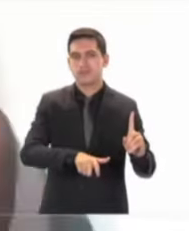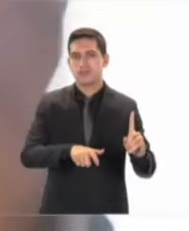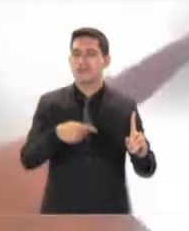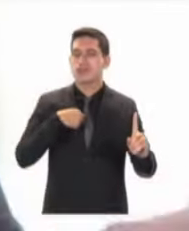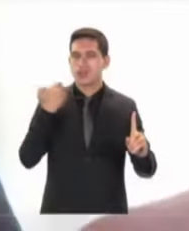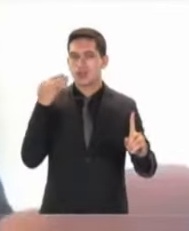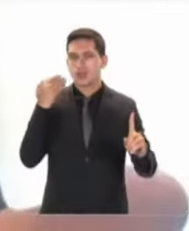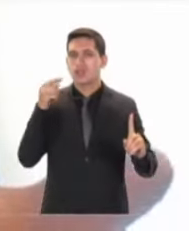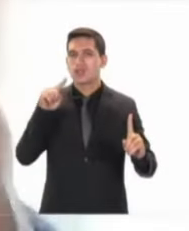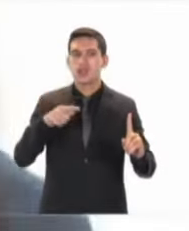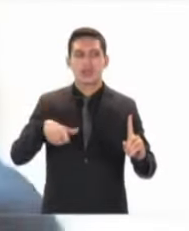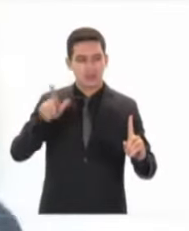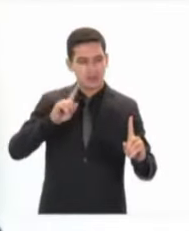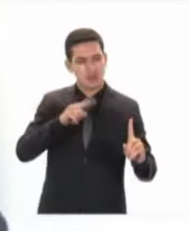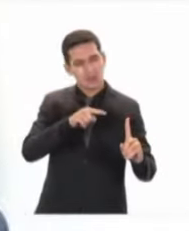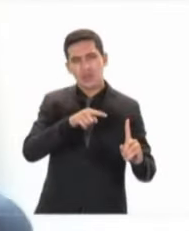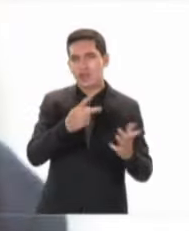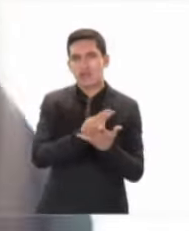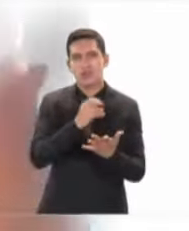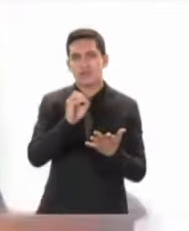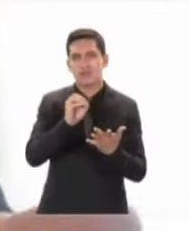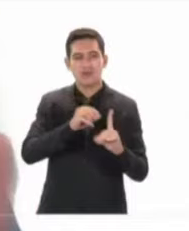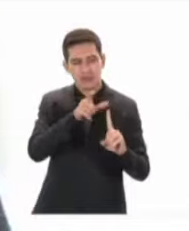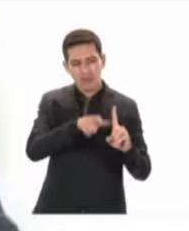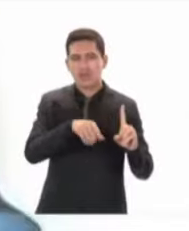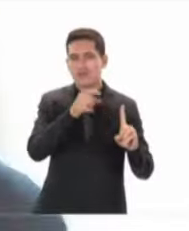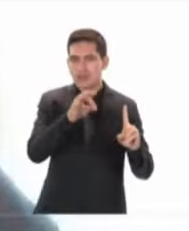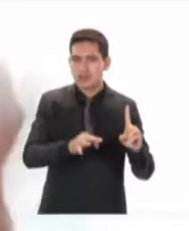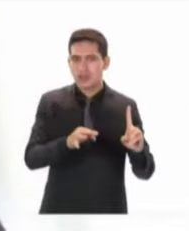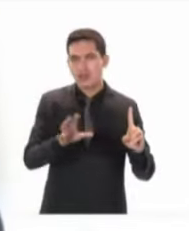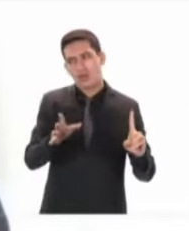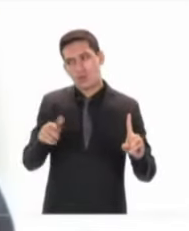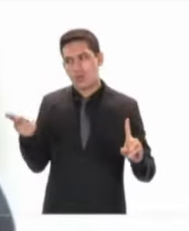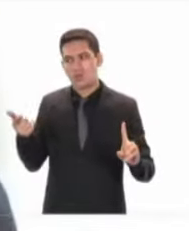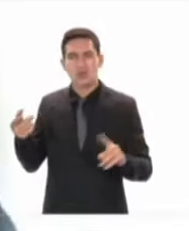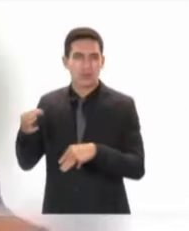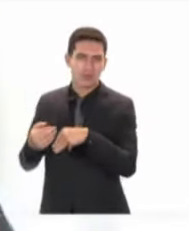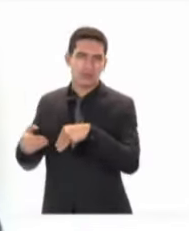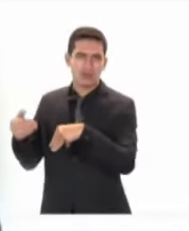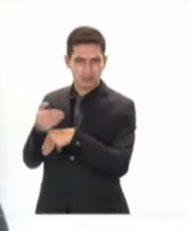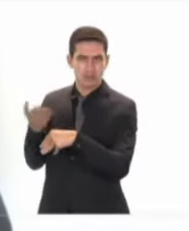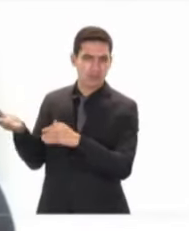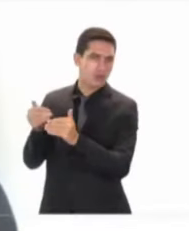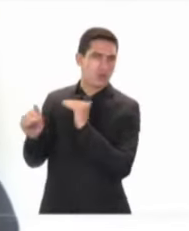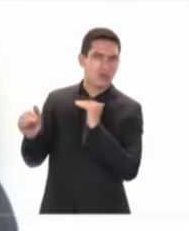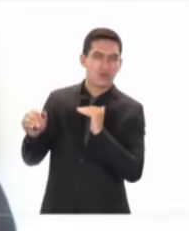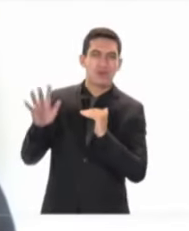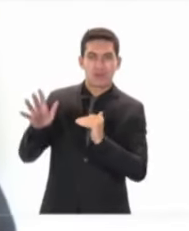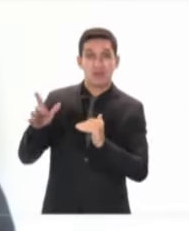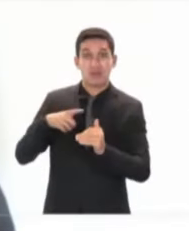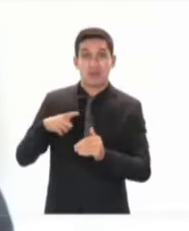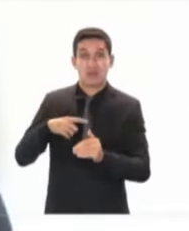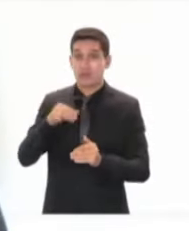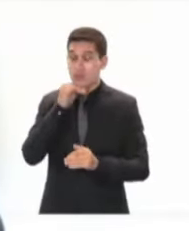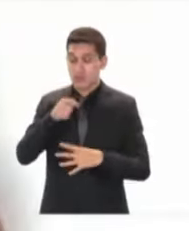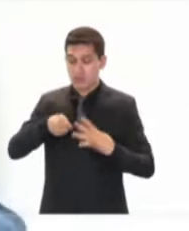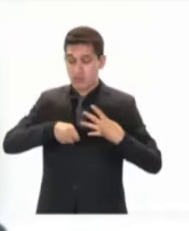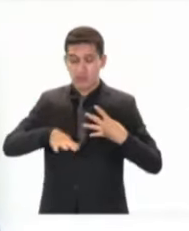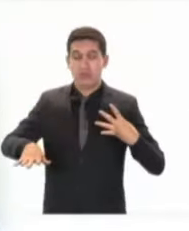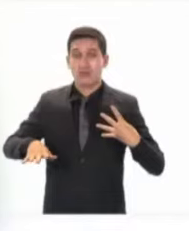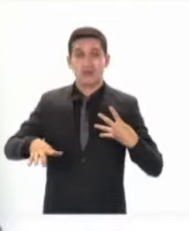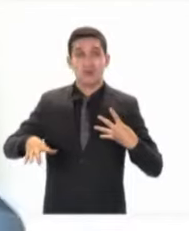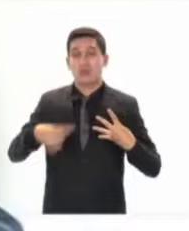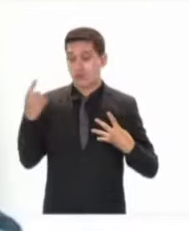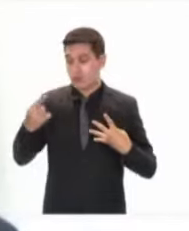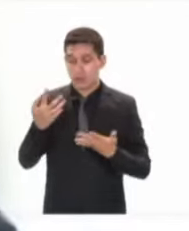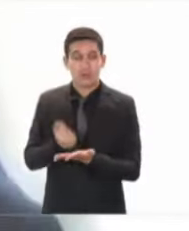que era admitida. O ministro Raul entende que era vedada. Mas há uma disputa, tanto que a jurisprudência inclinava-se por admitir, que